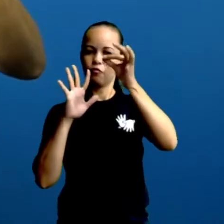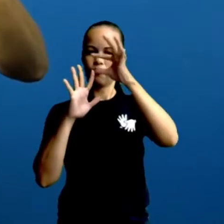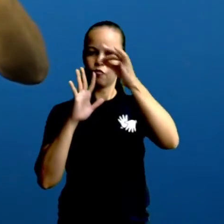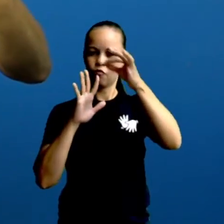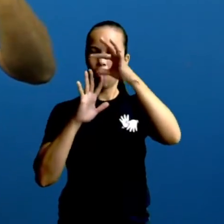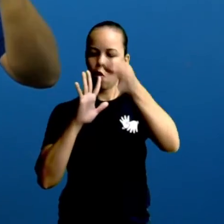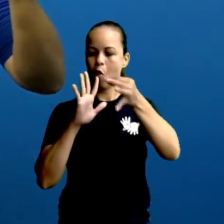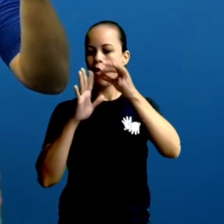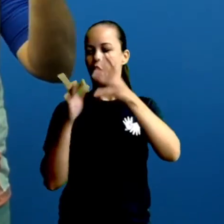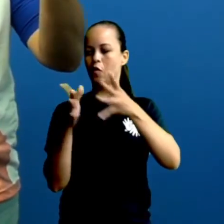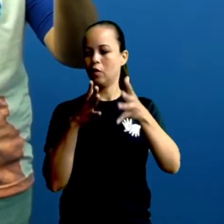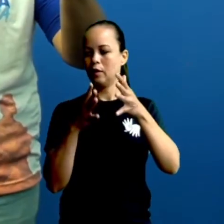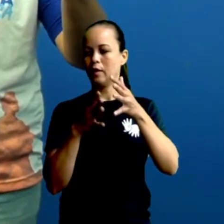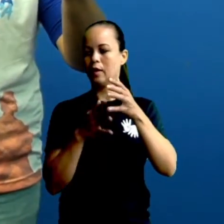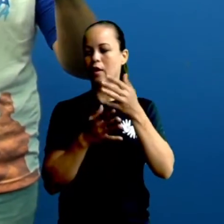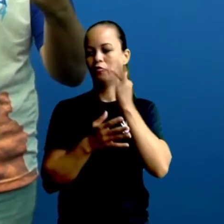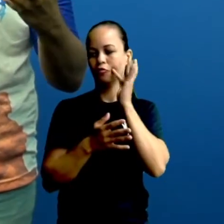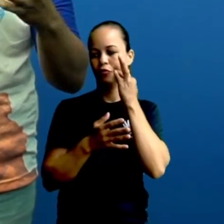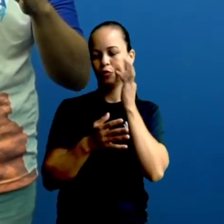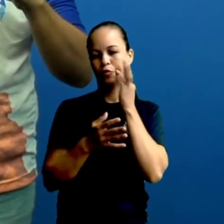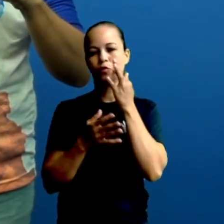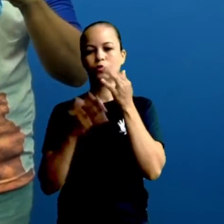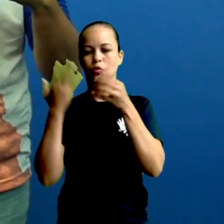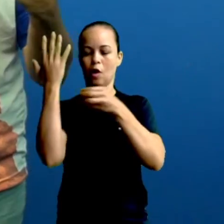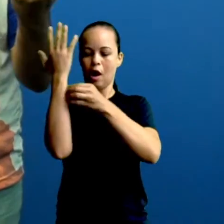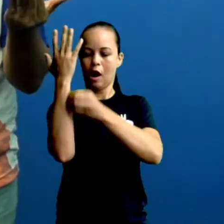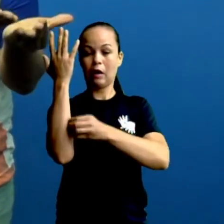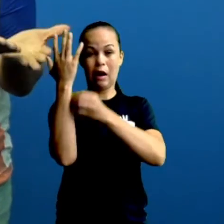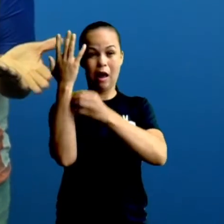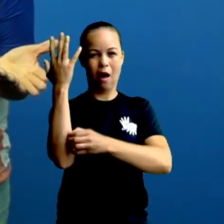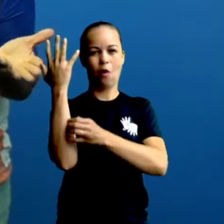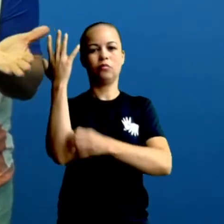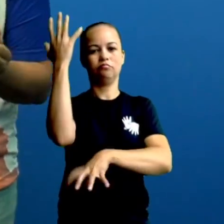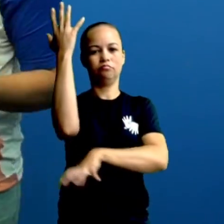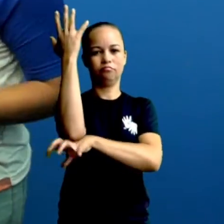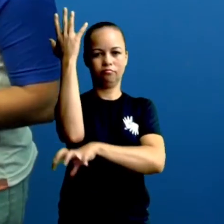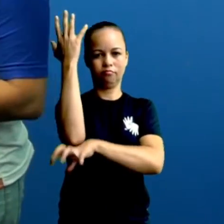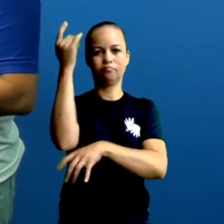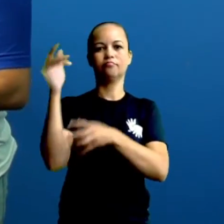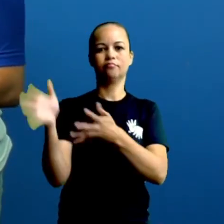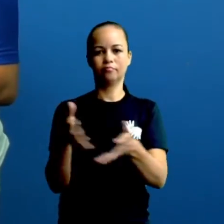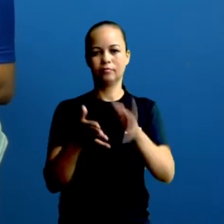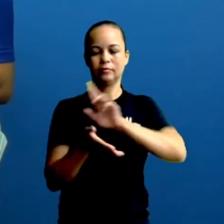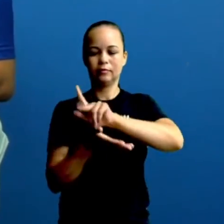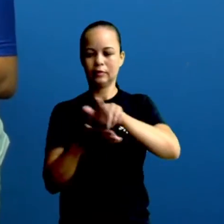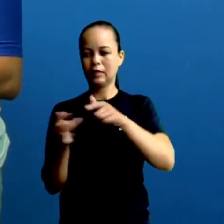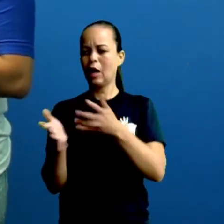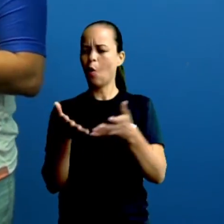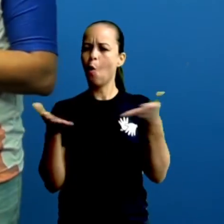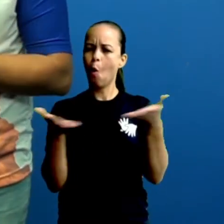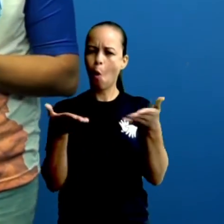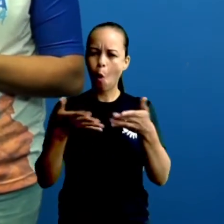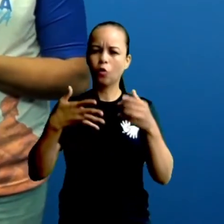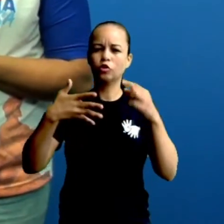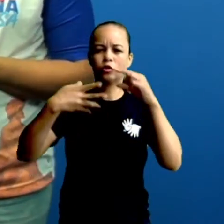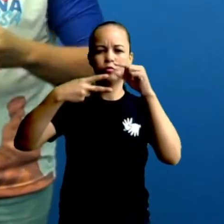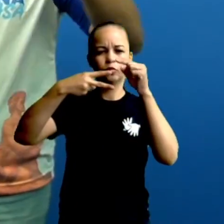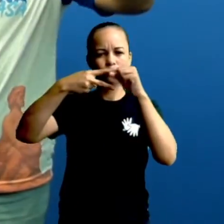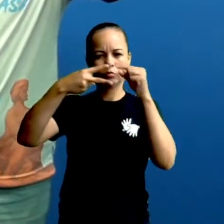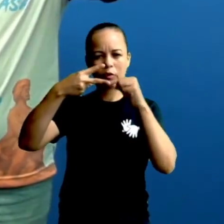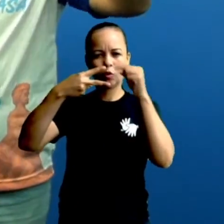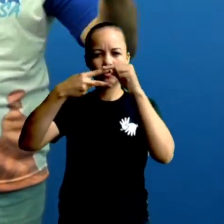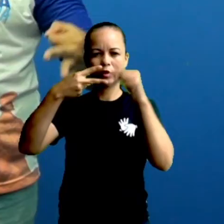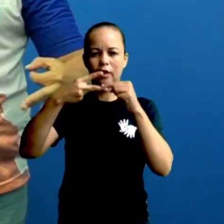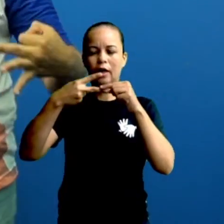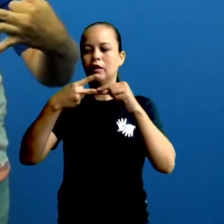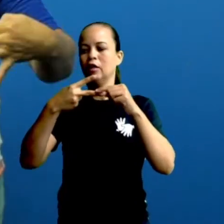vou hoje falar um pouquinho mais aprofundado, ou dar um pouquinho mais de ênfase e detalhe ao fruto e à flor.